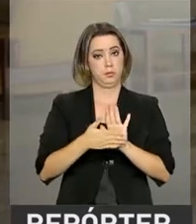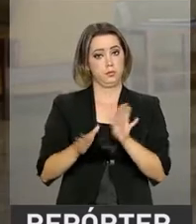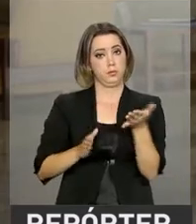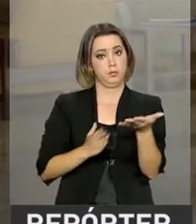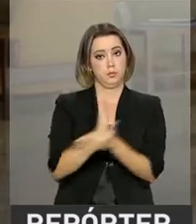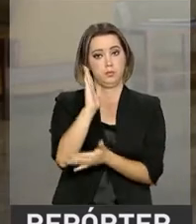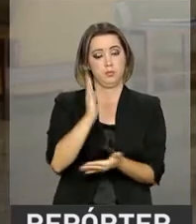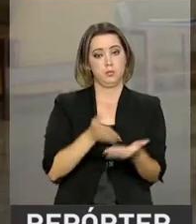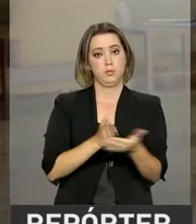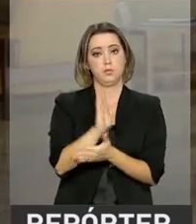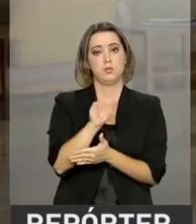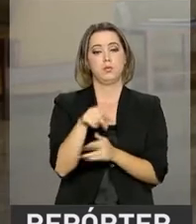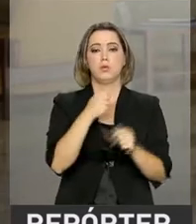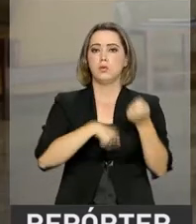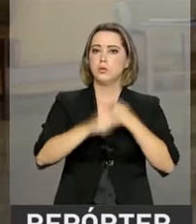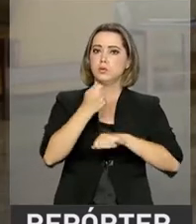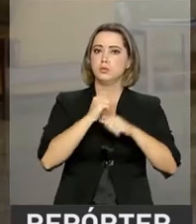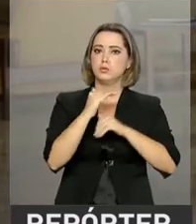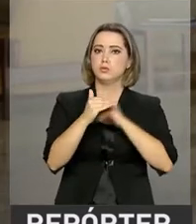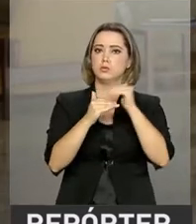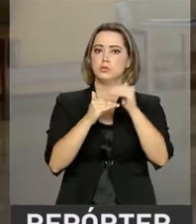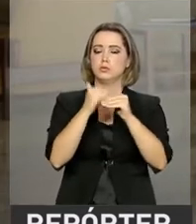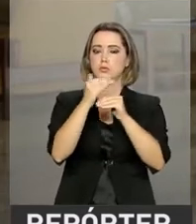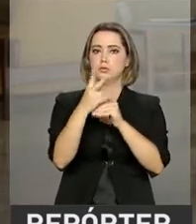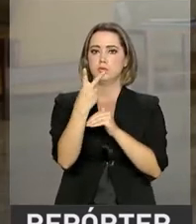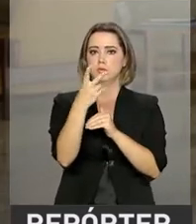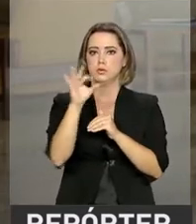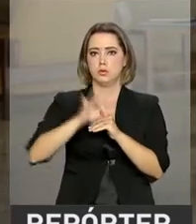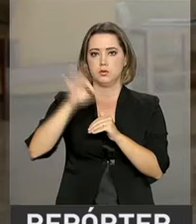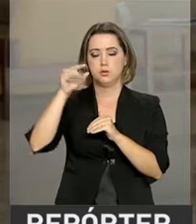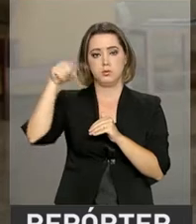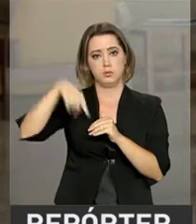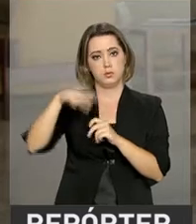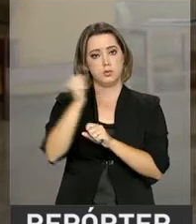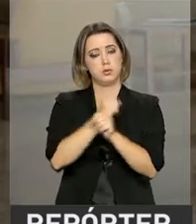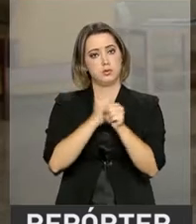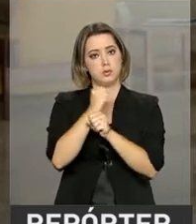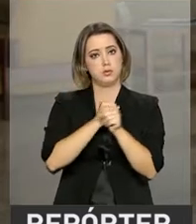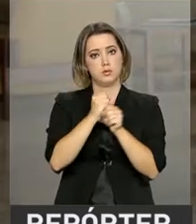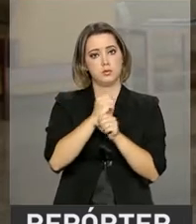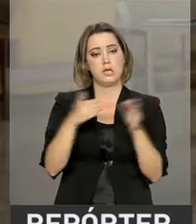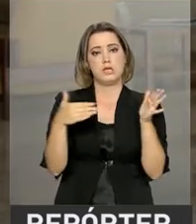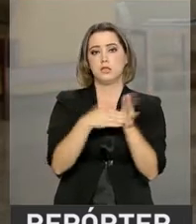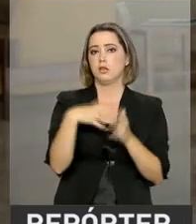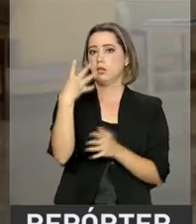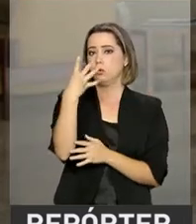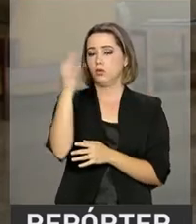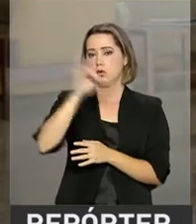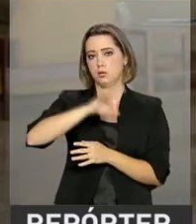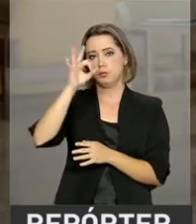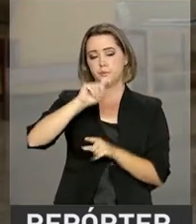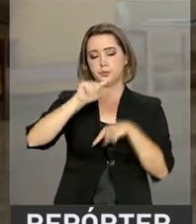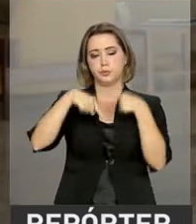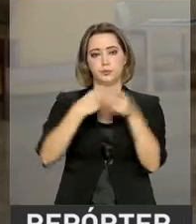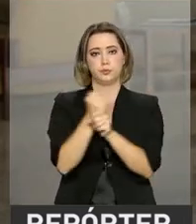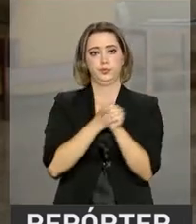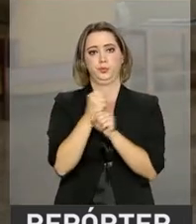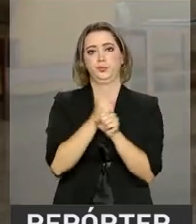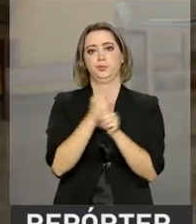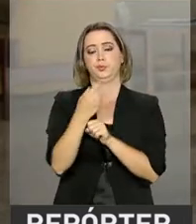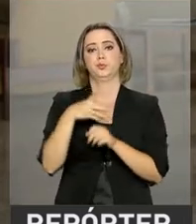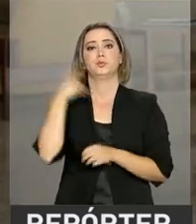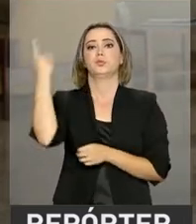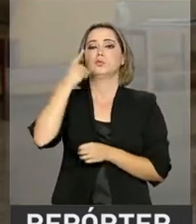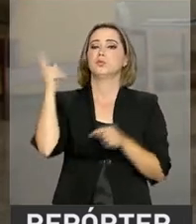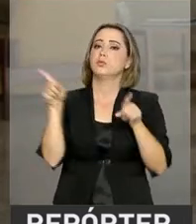se a proposta for aprovada, ela pode fazer com que a economia brasileira cresça 2% esse ano e cresça até 4% no ano que vem. O deputado